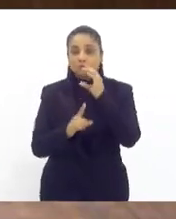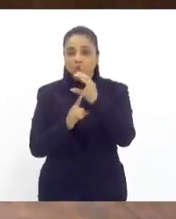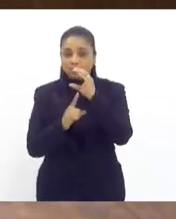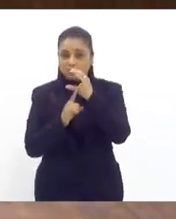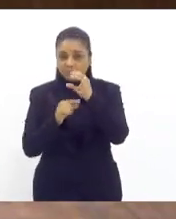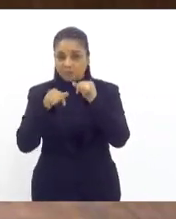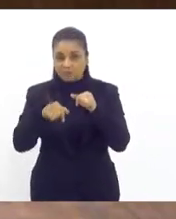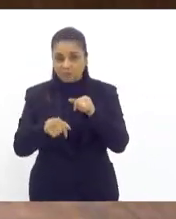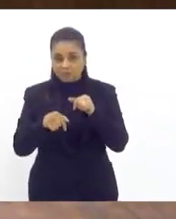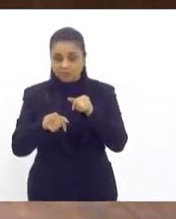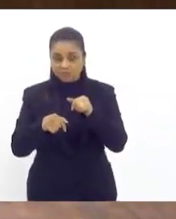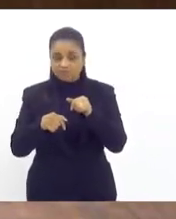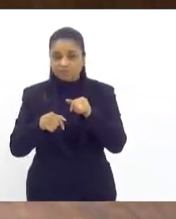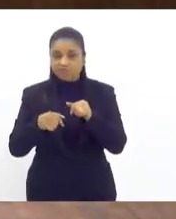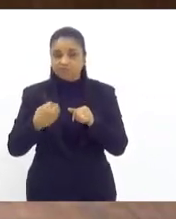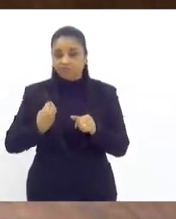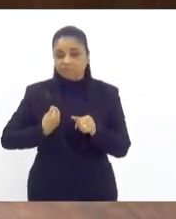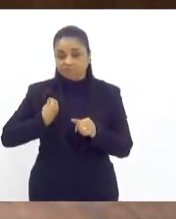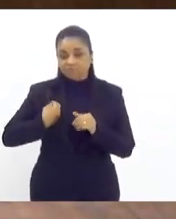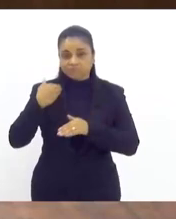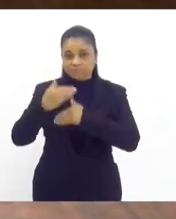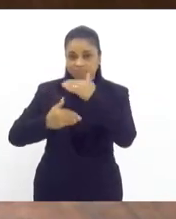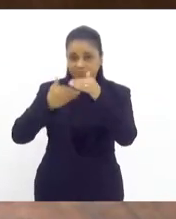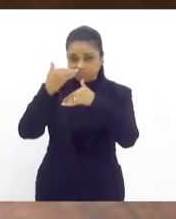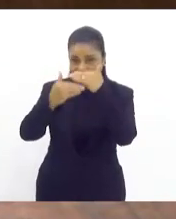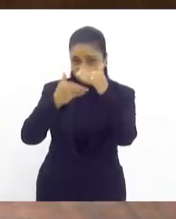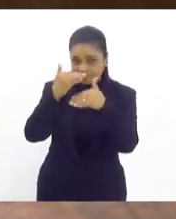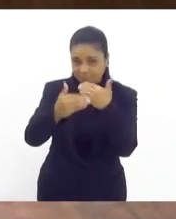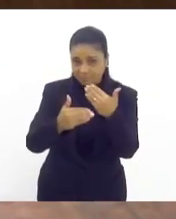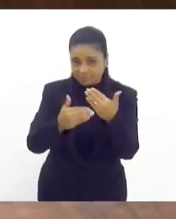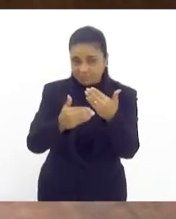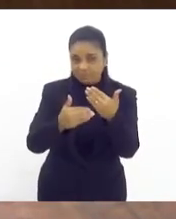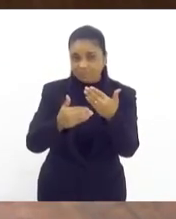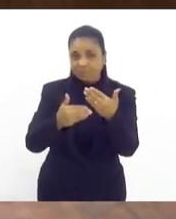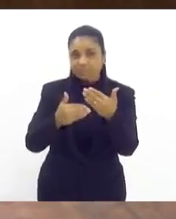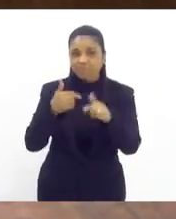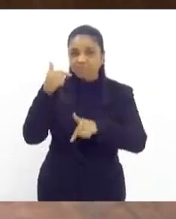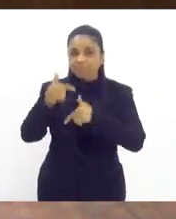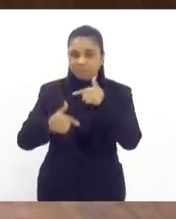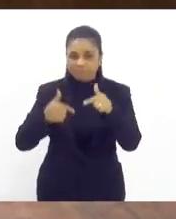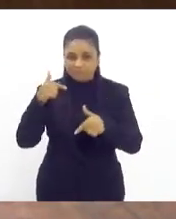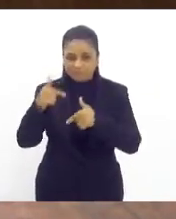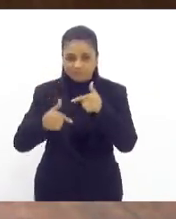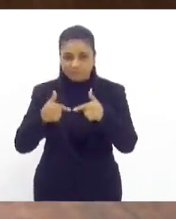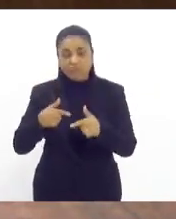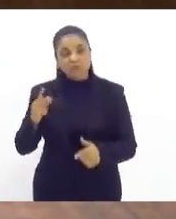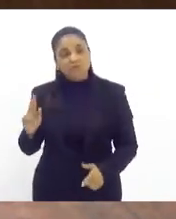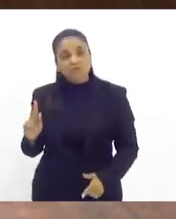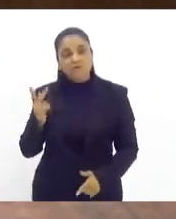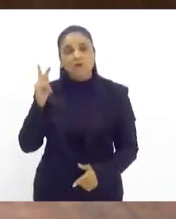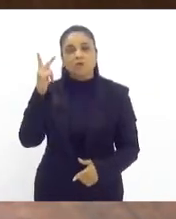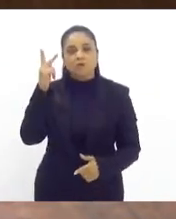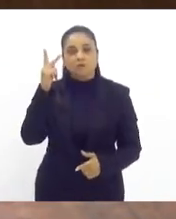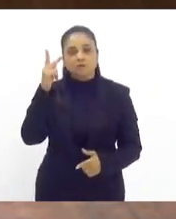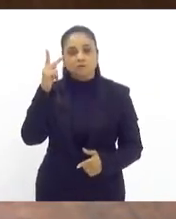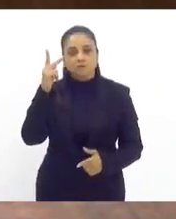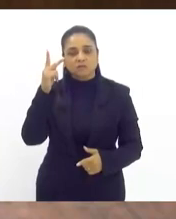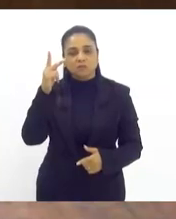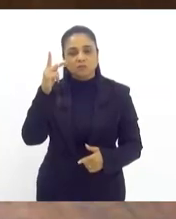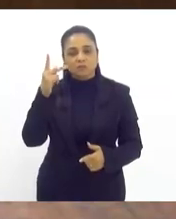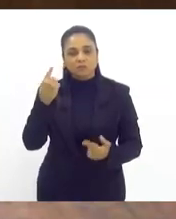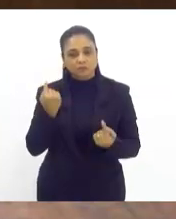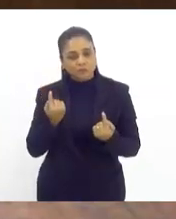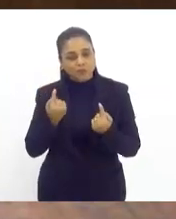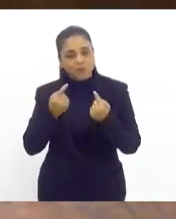vivemos do avanço do Consenso apesar a partir da valorização da contradição